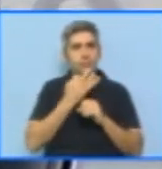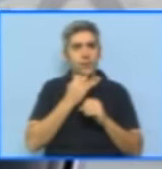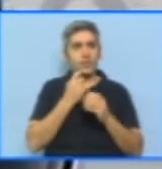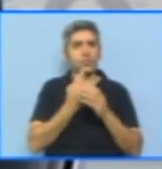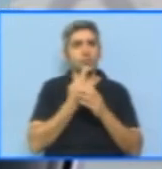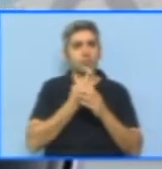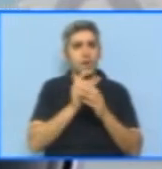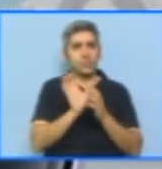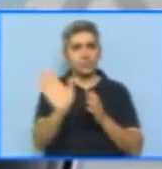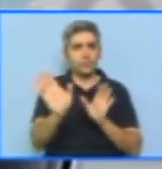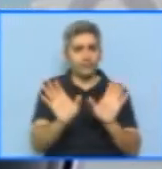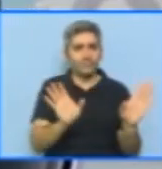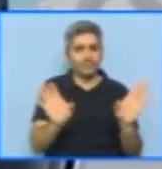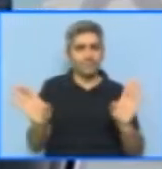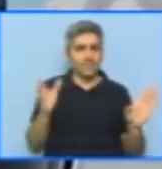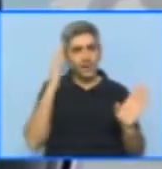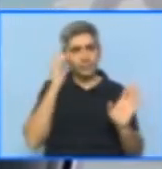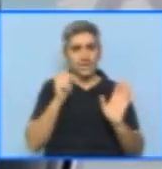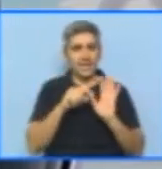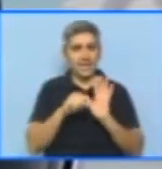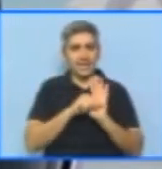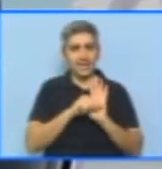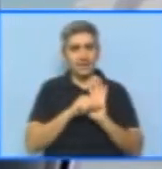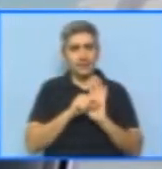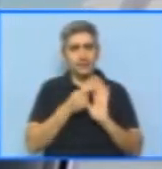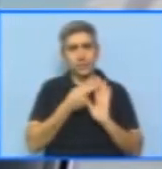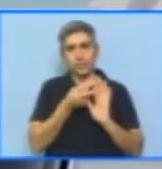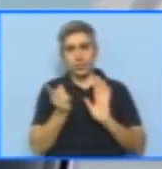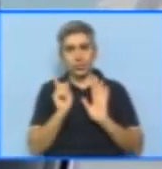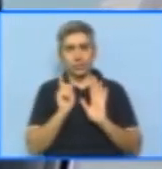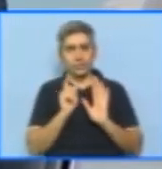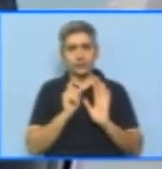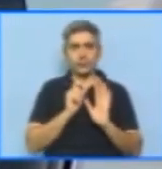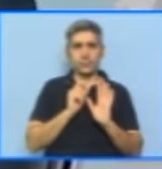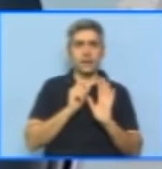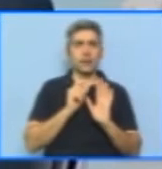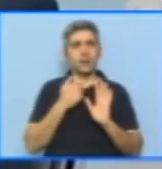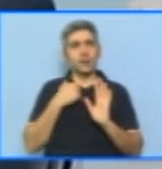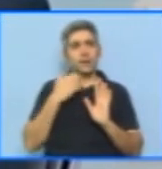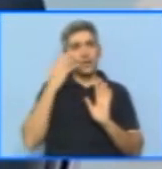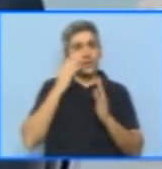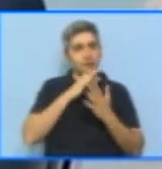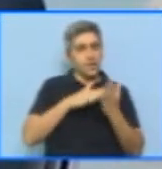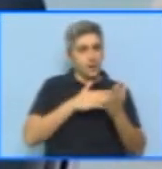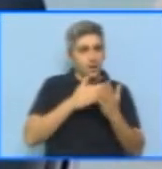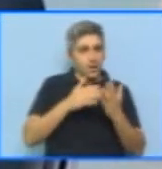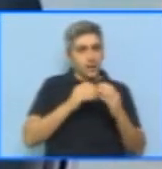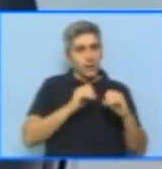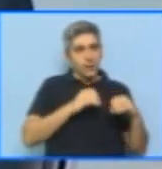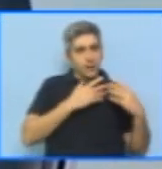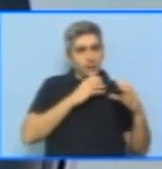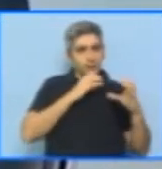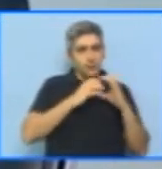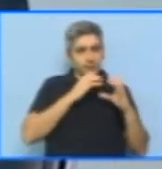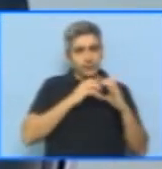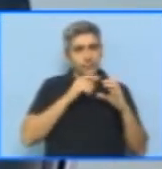isoladamente. E quanto a mim, negativamente para várias partes. E aí acho que desde o planeamento de toda a comunicação